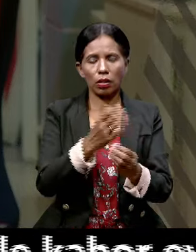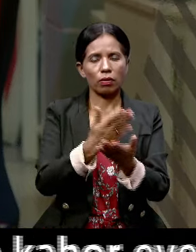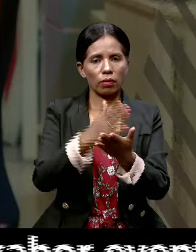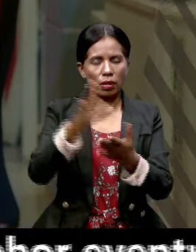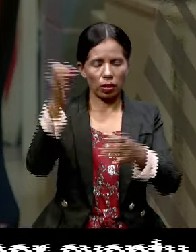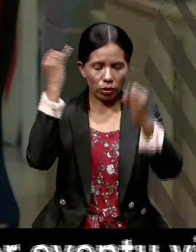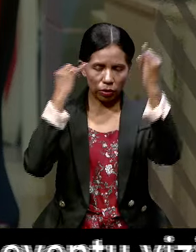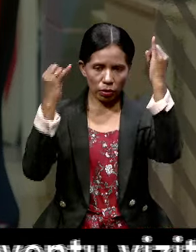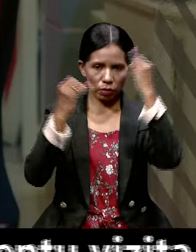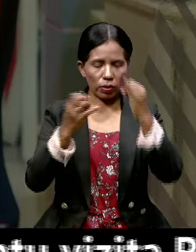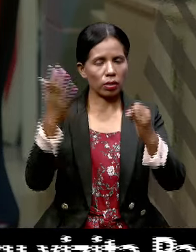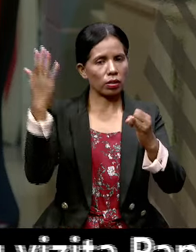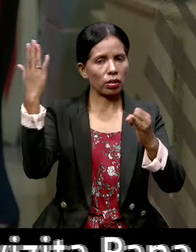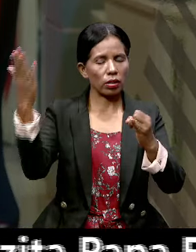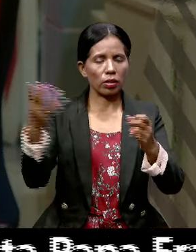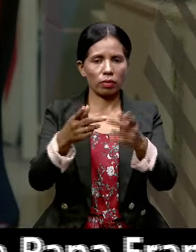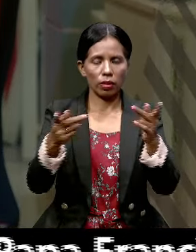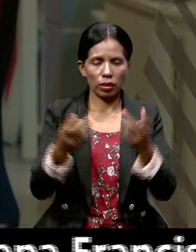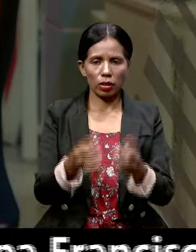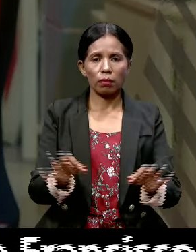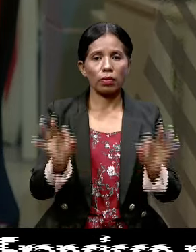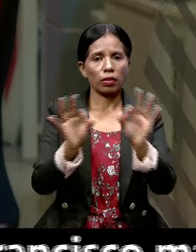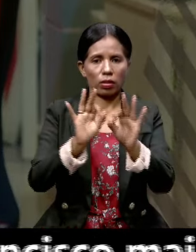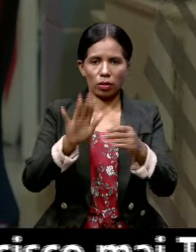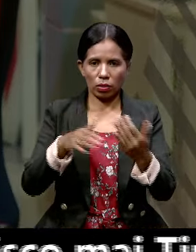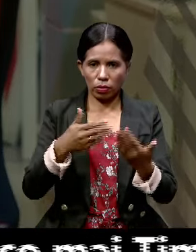serviço e a setor prioridade será.